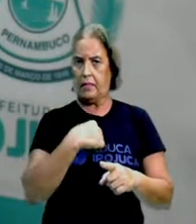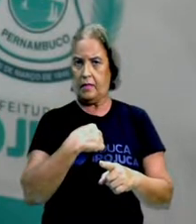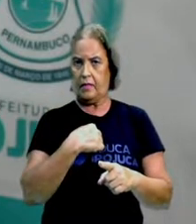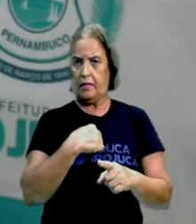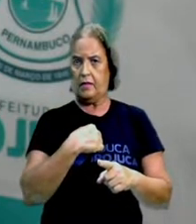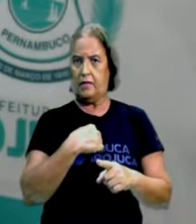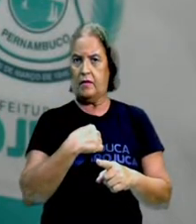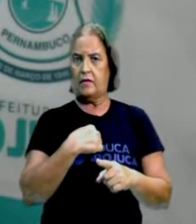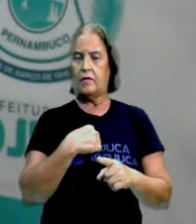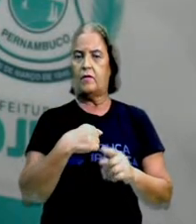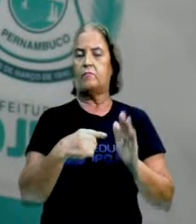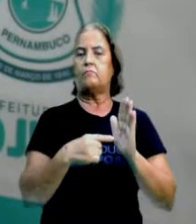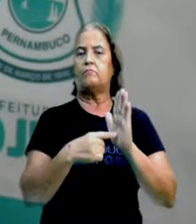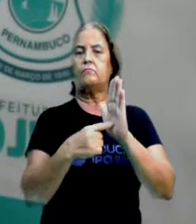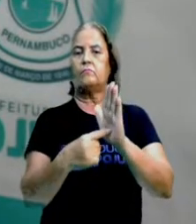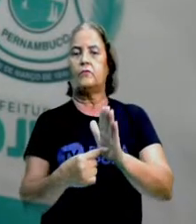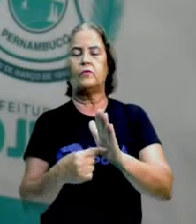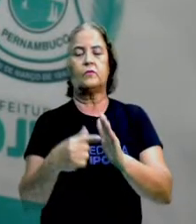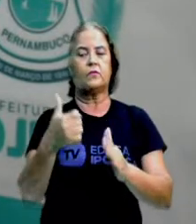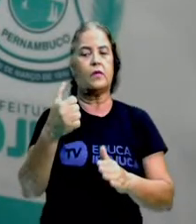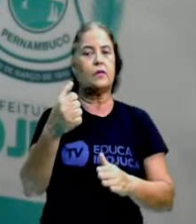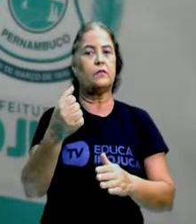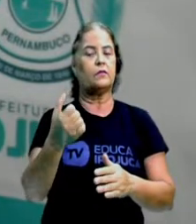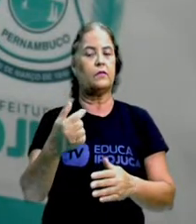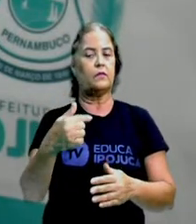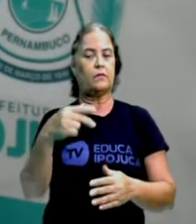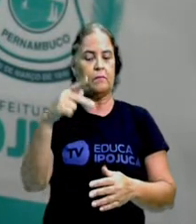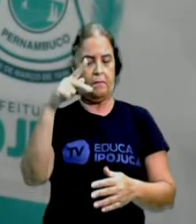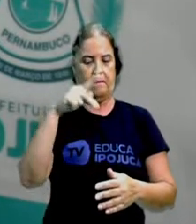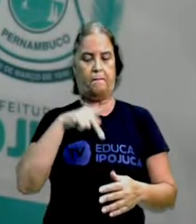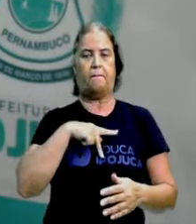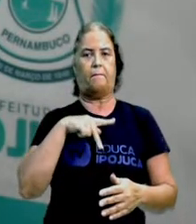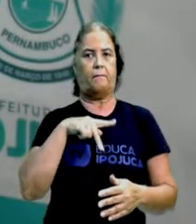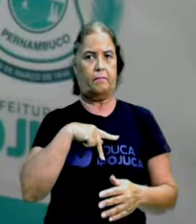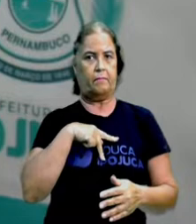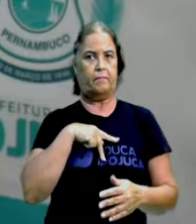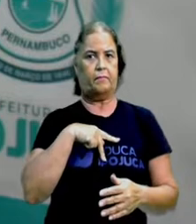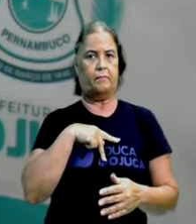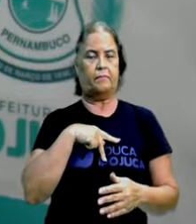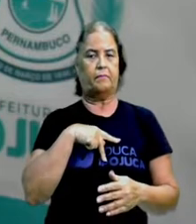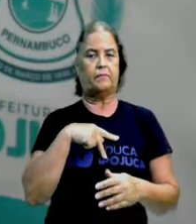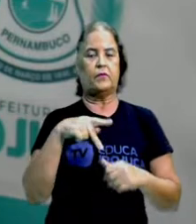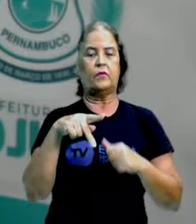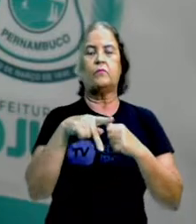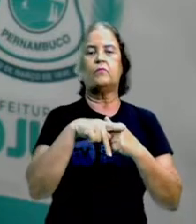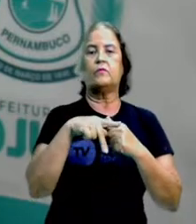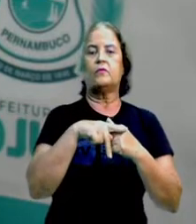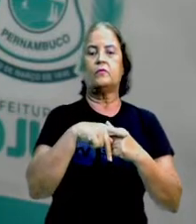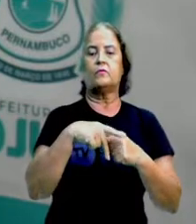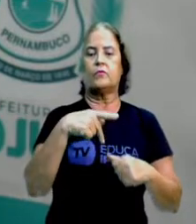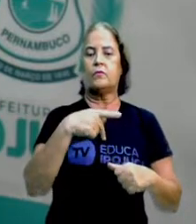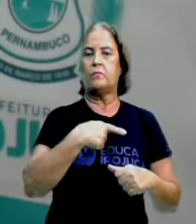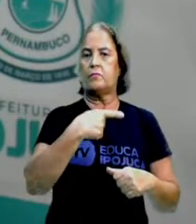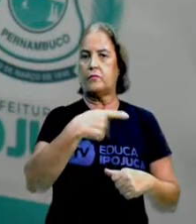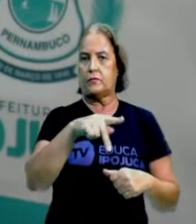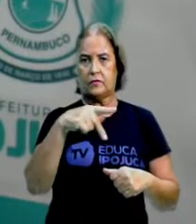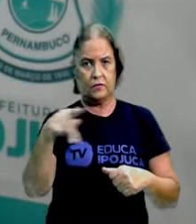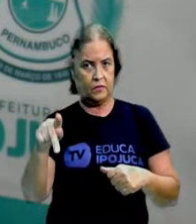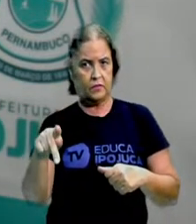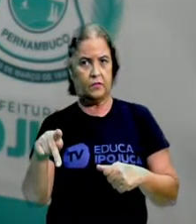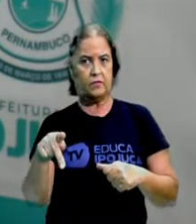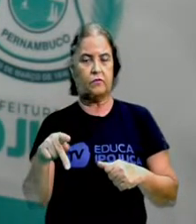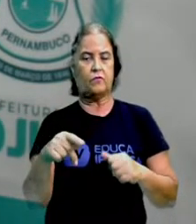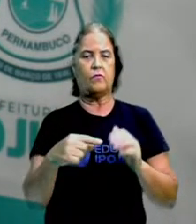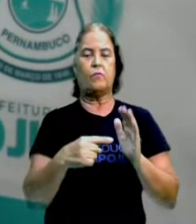caneta me pertence. Então, a função de um pronome possessivo é indicar a relação de posse de